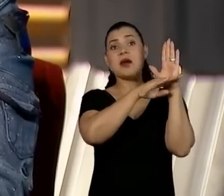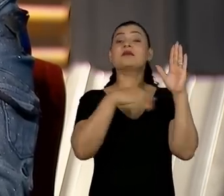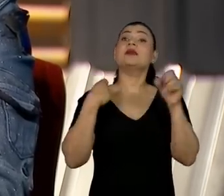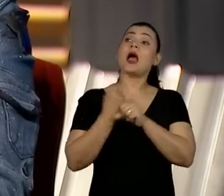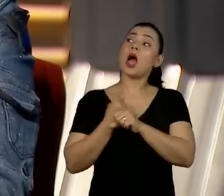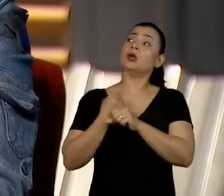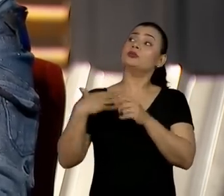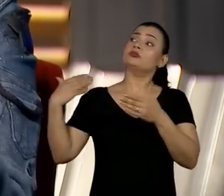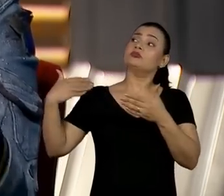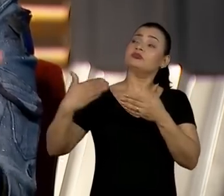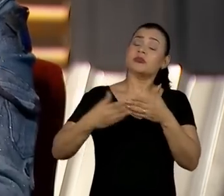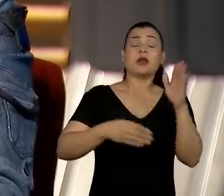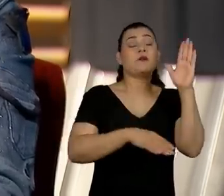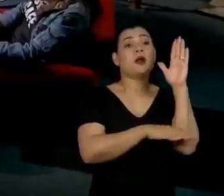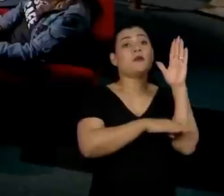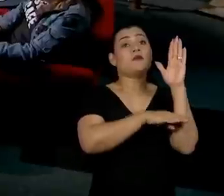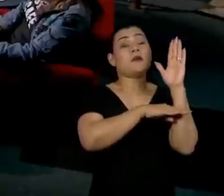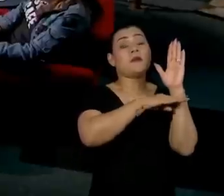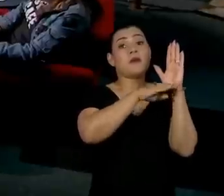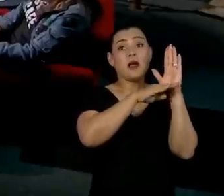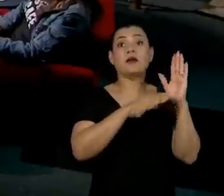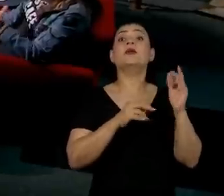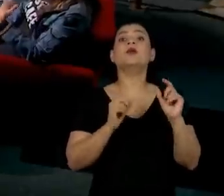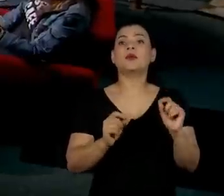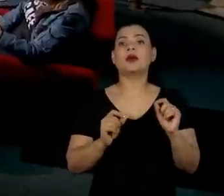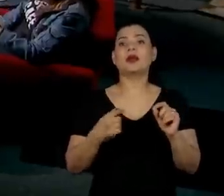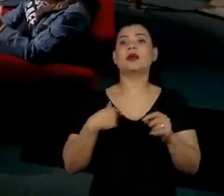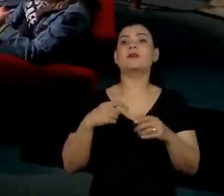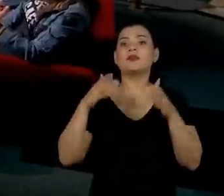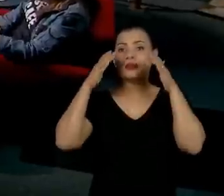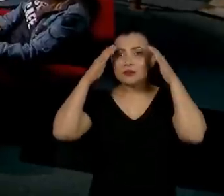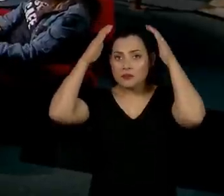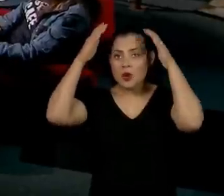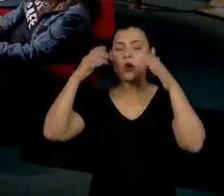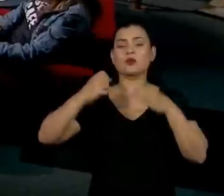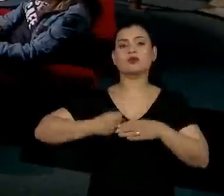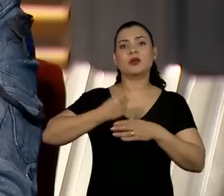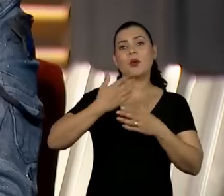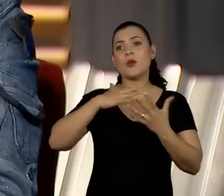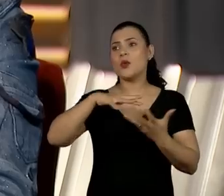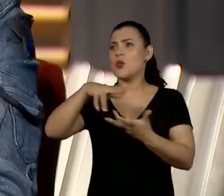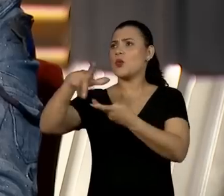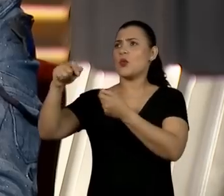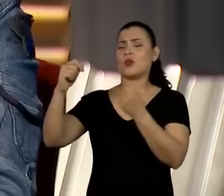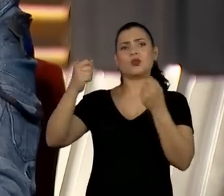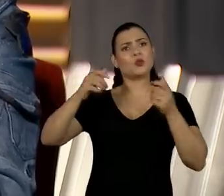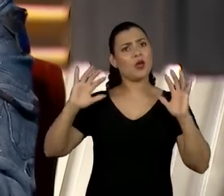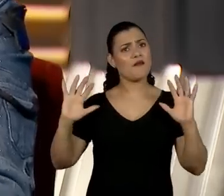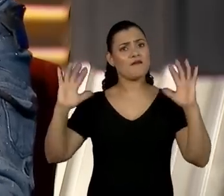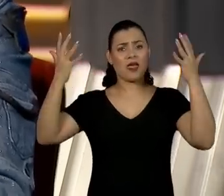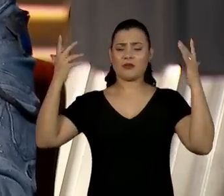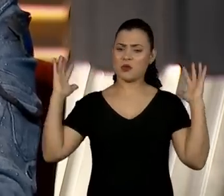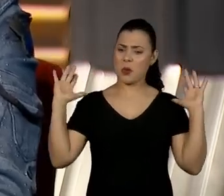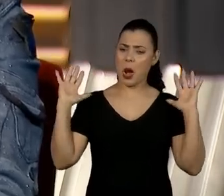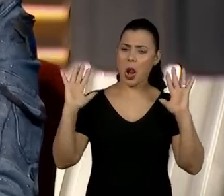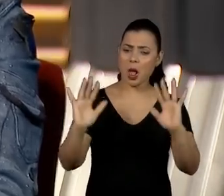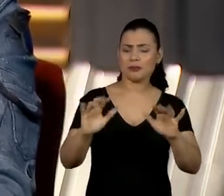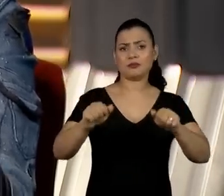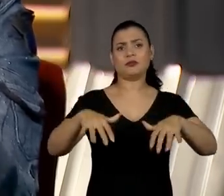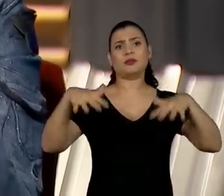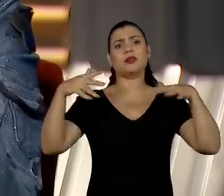gente encontra com esses chefes do mundo todo E essa premiação existe